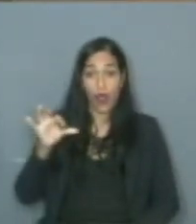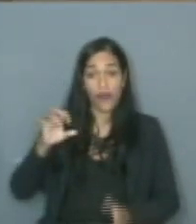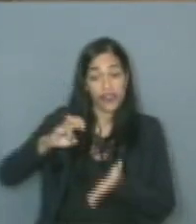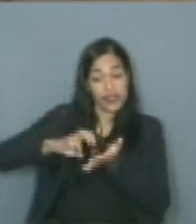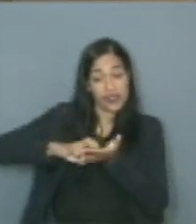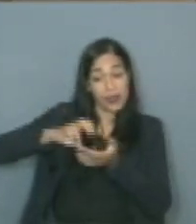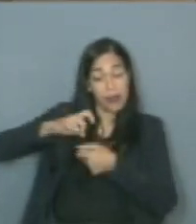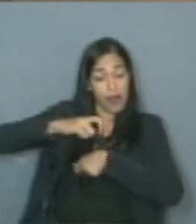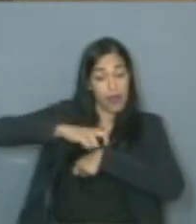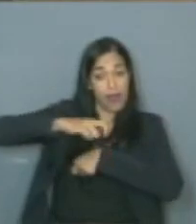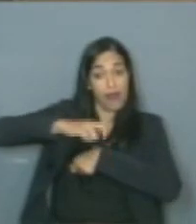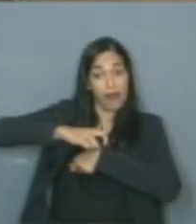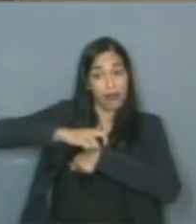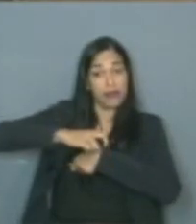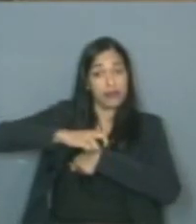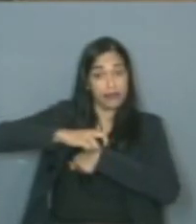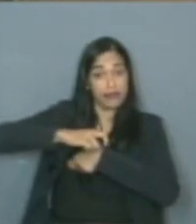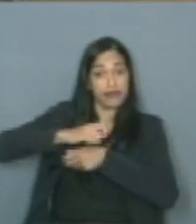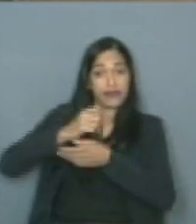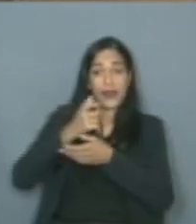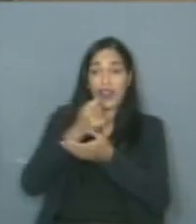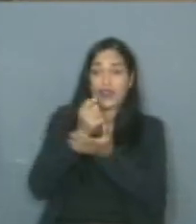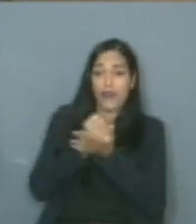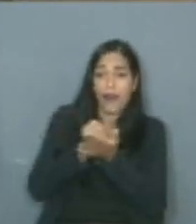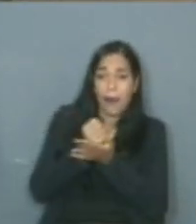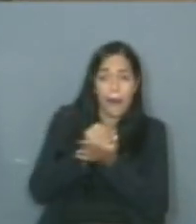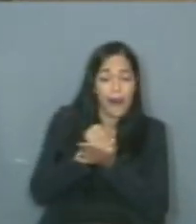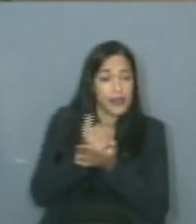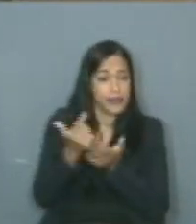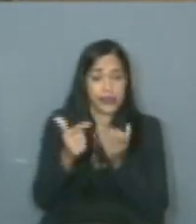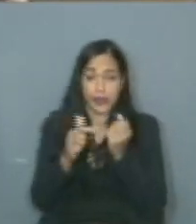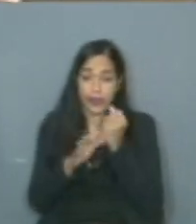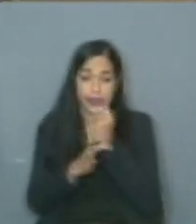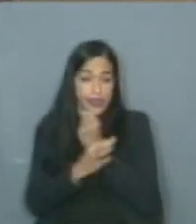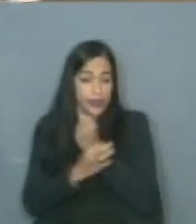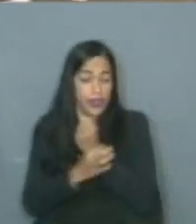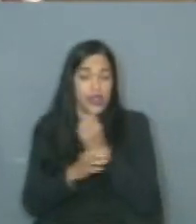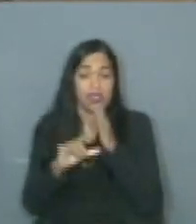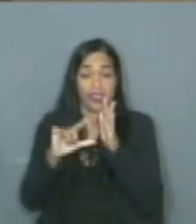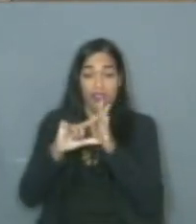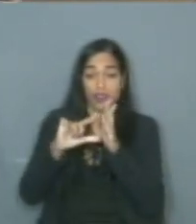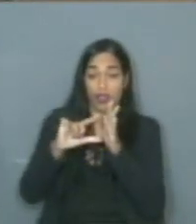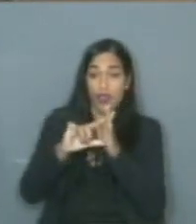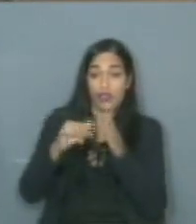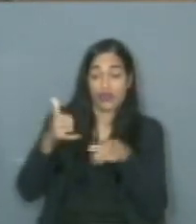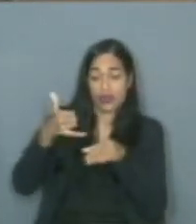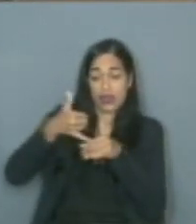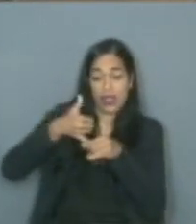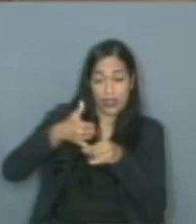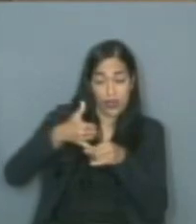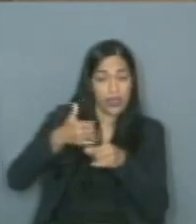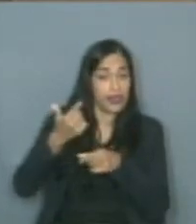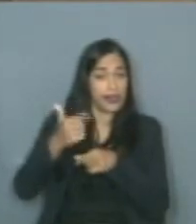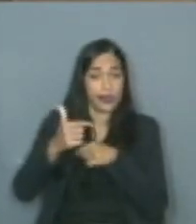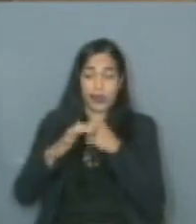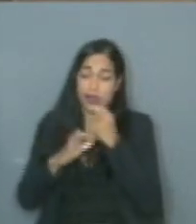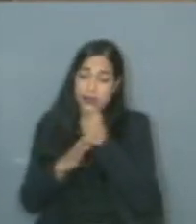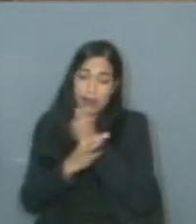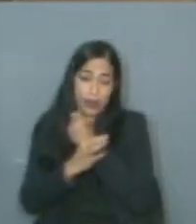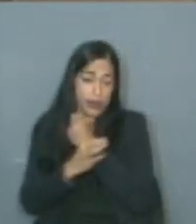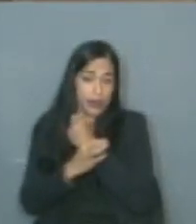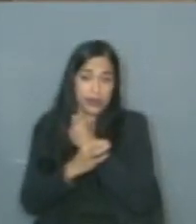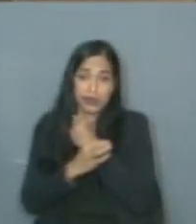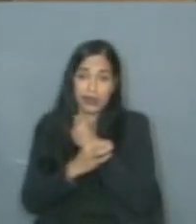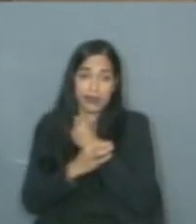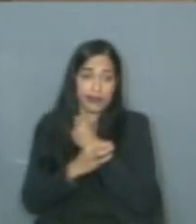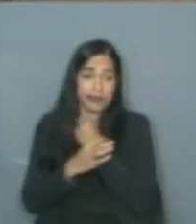manhã. Então, as farmácias estão inseguras, as lojas de posto de gasolina inseguras, ninguém